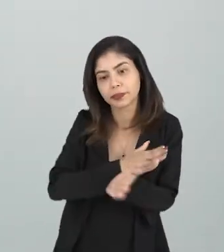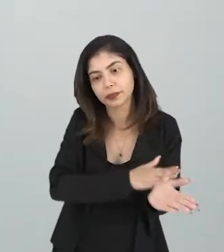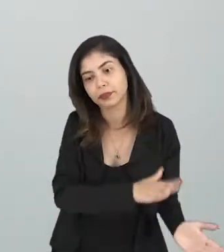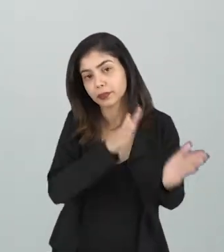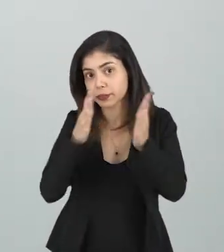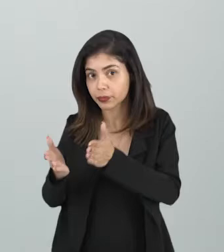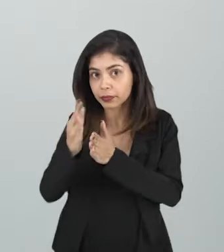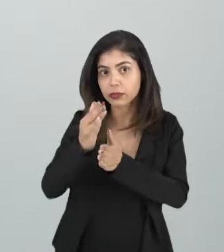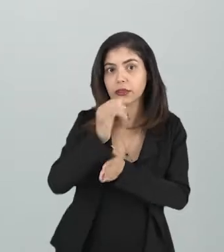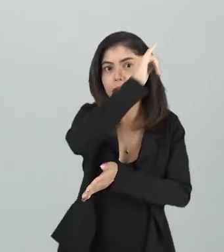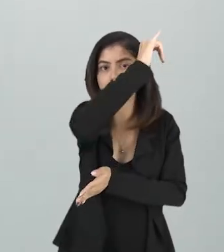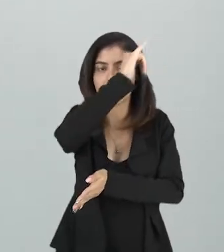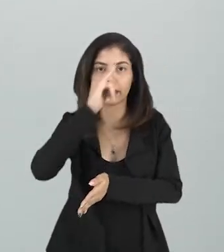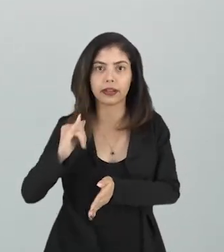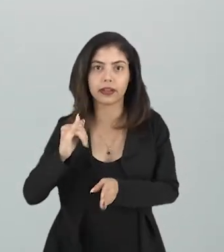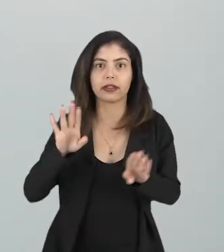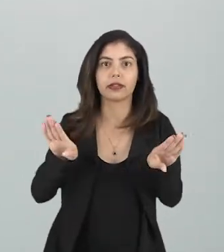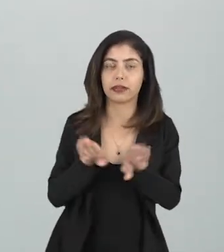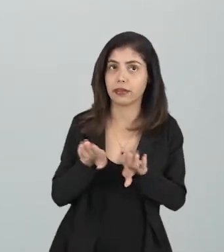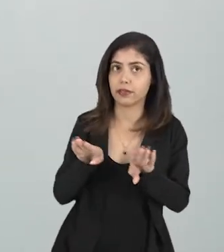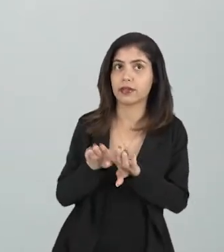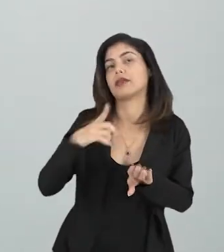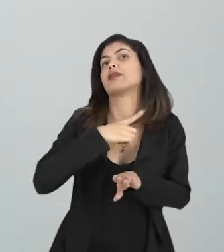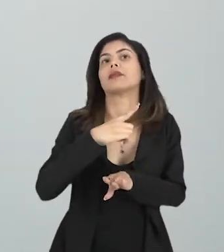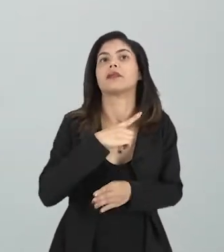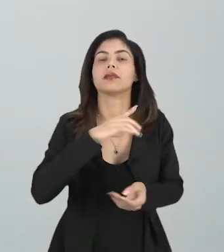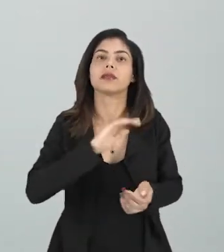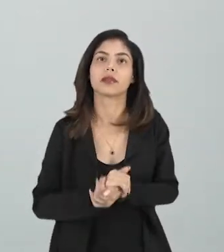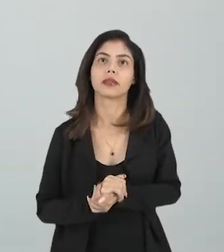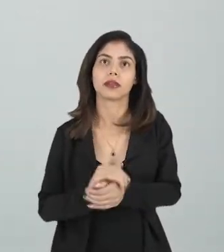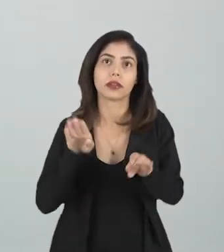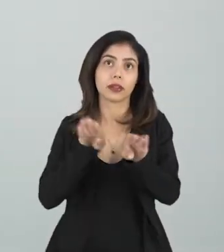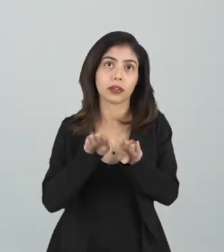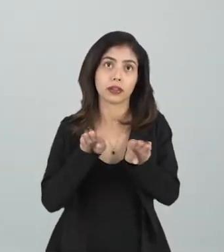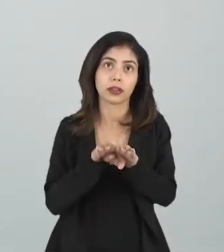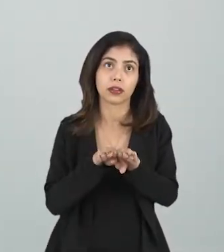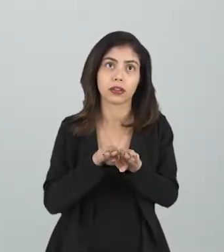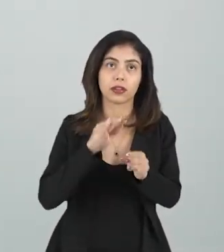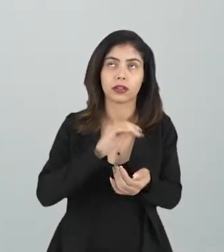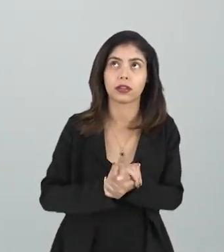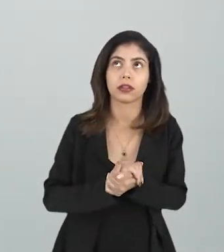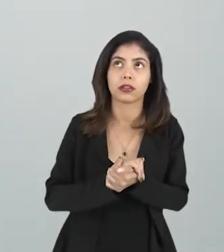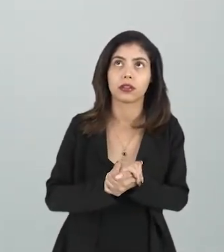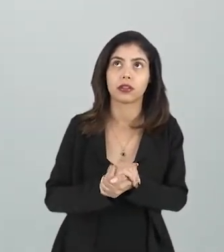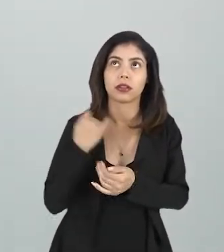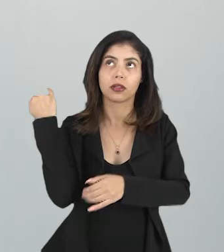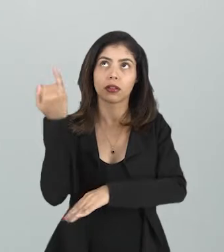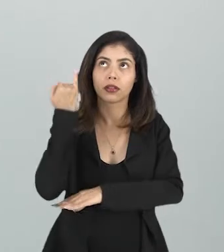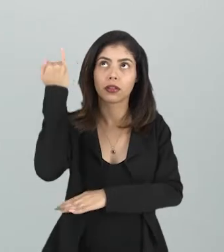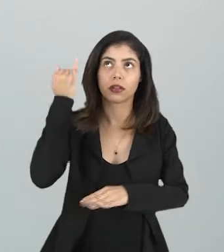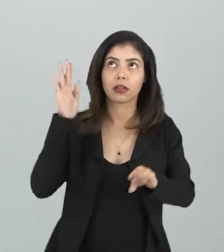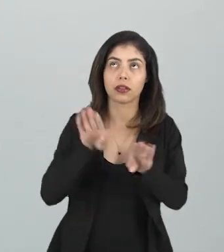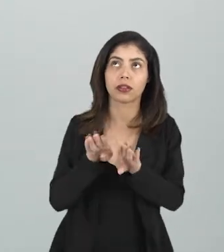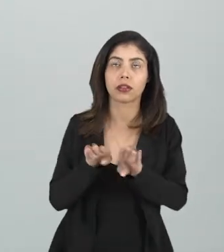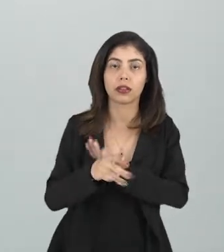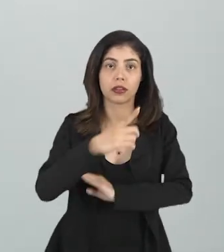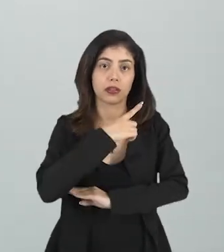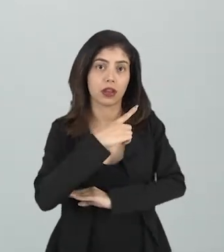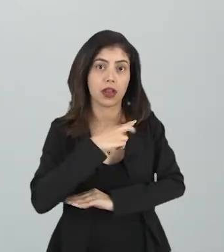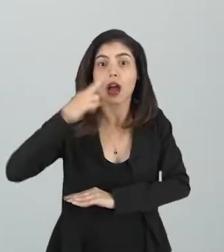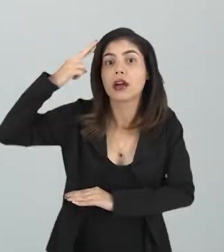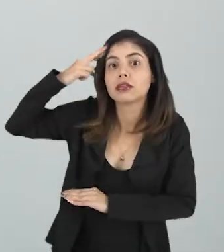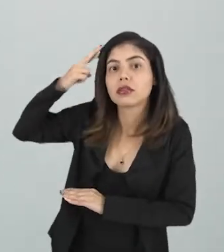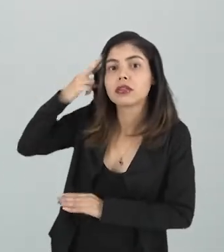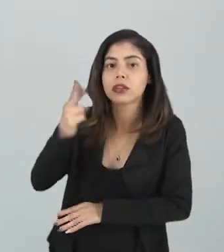vez de um império militar, mais um império religioso, né? Qual é essa importância? A fé é mais importante ou a razão? A razão